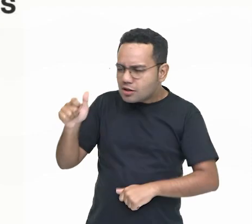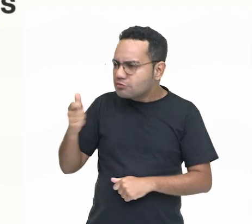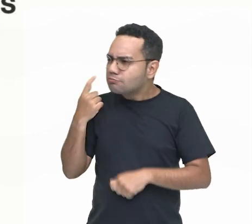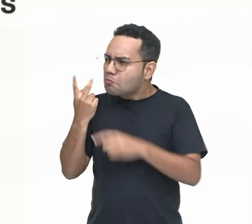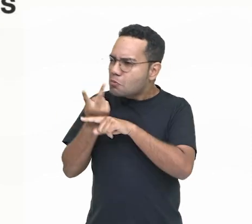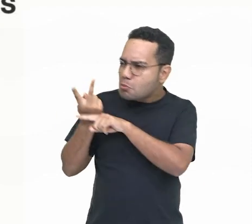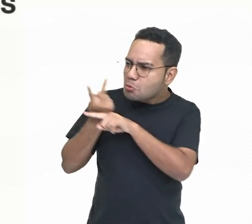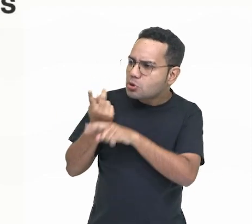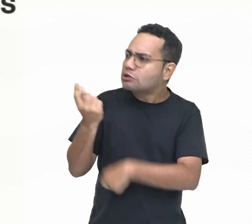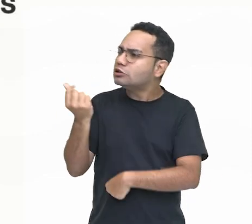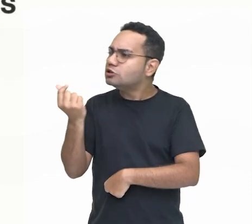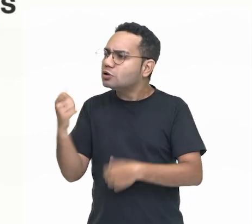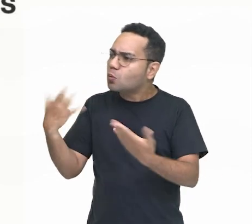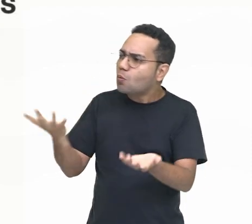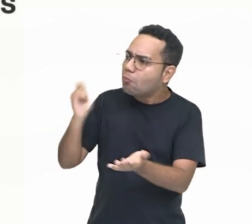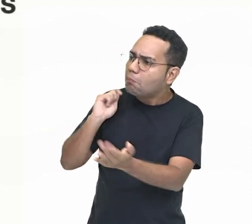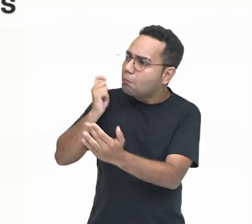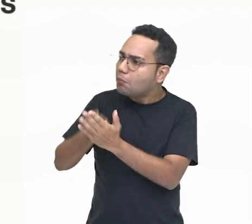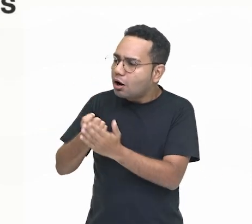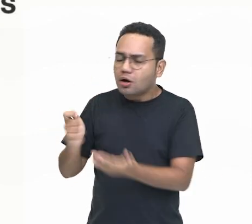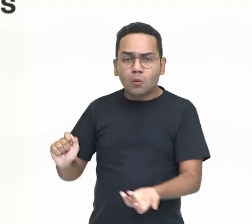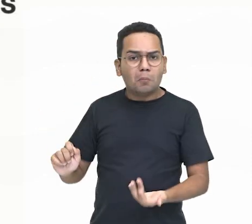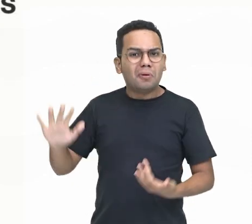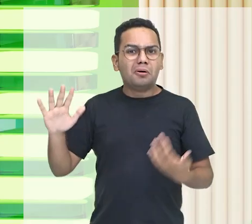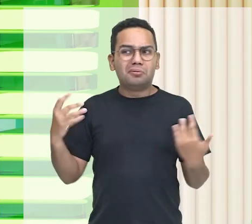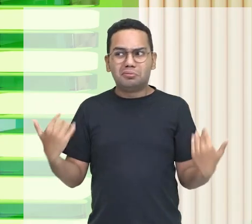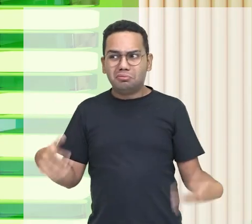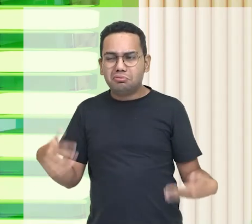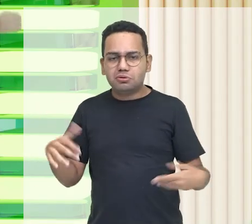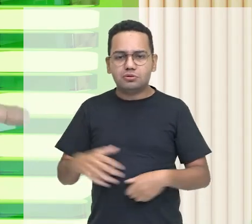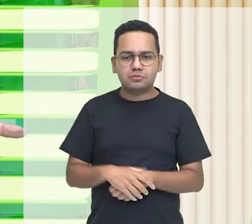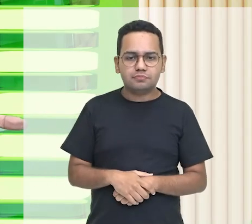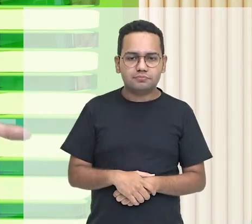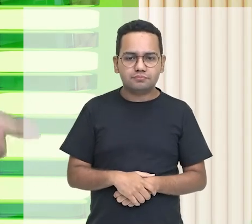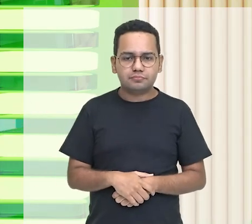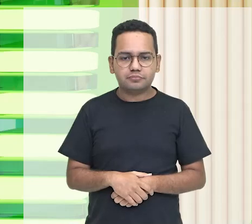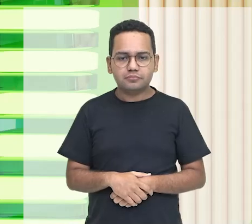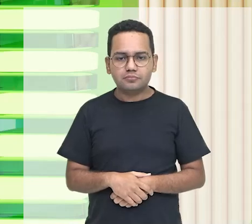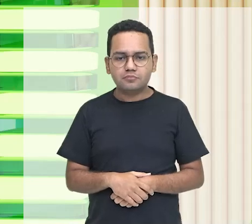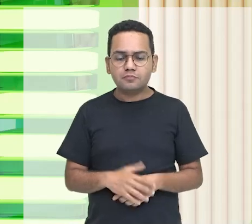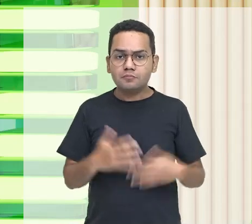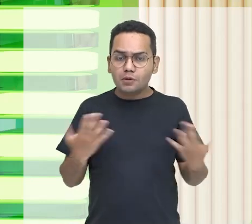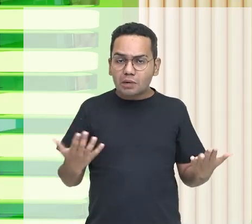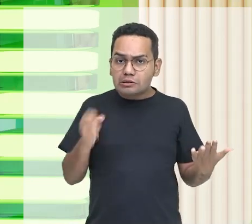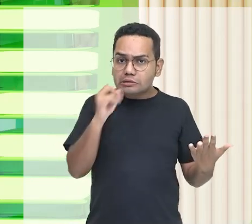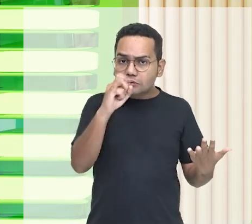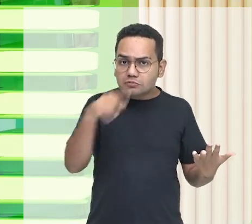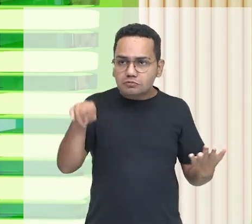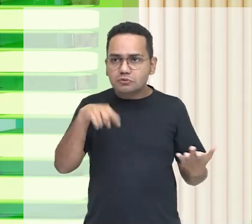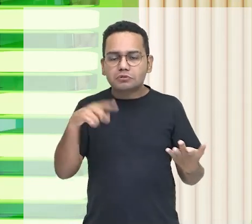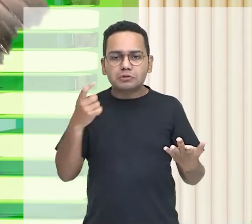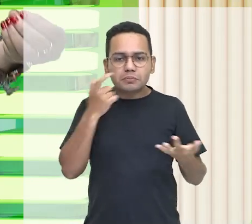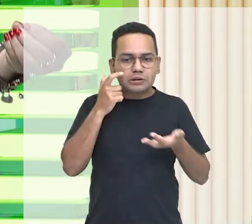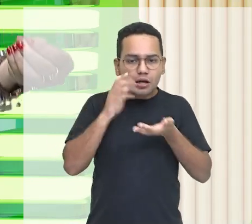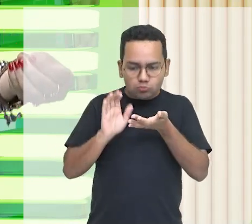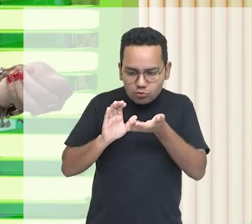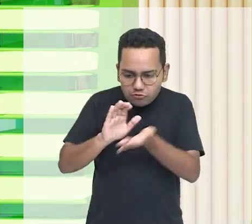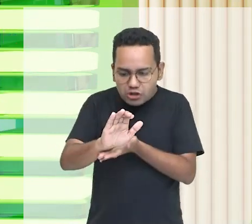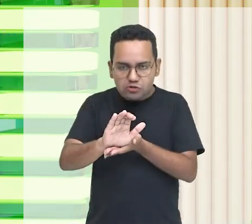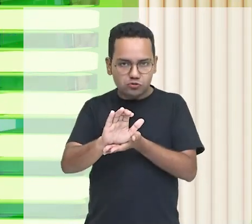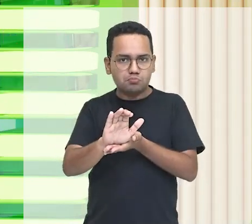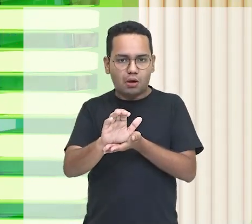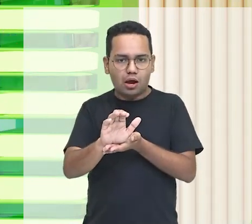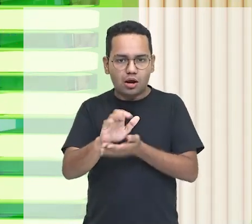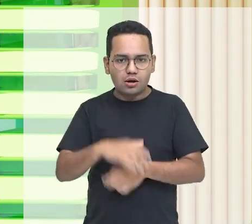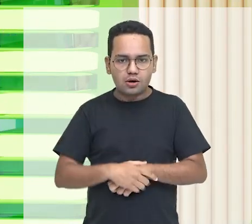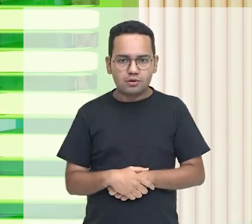mas no final, no bolso de cada pessoa que fizer essas instalações, no